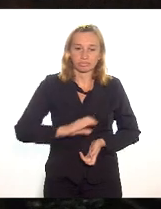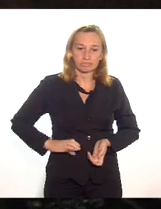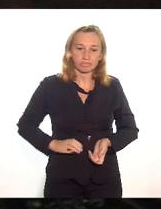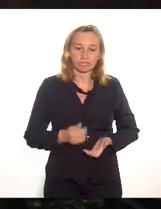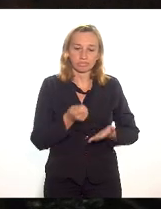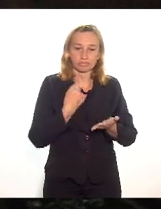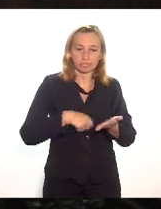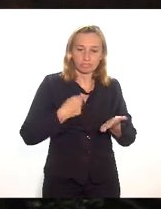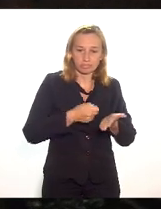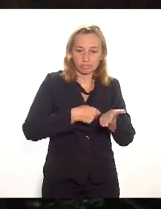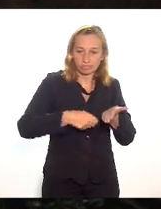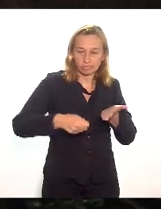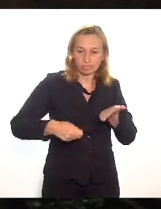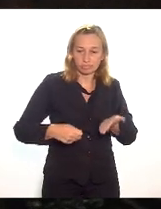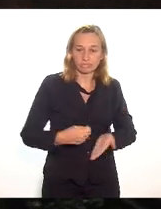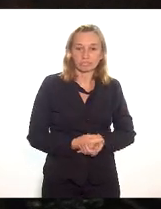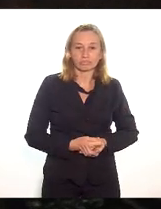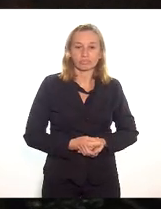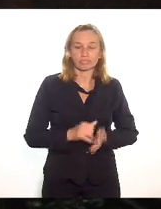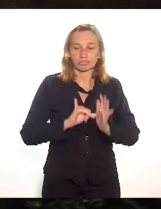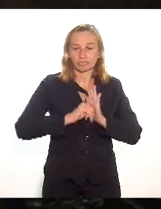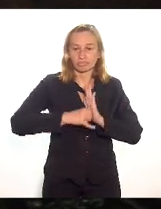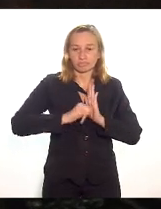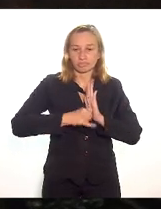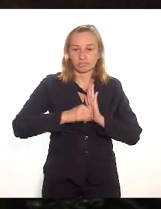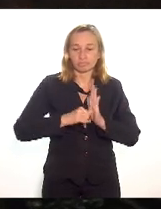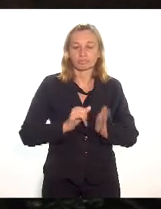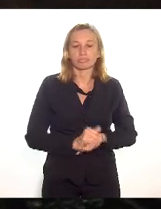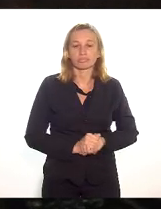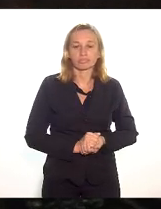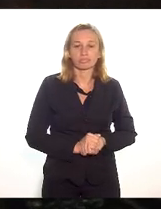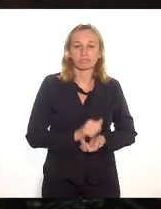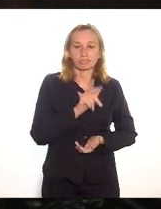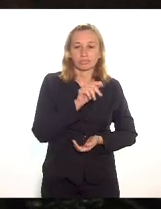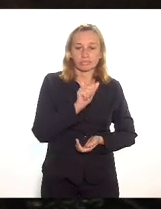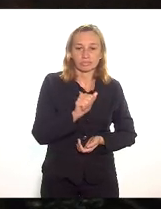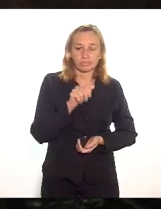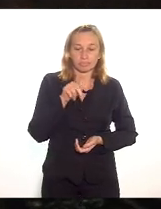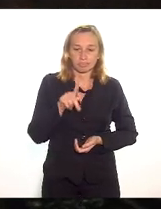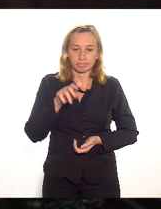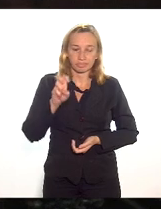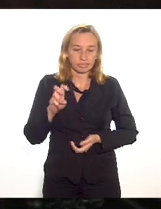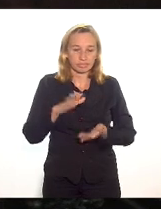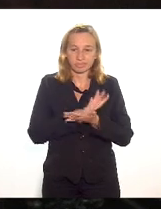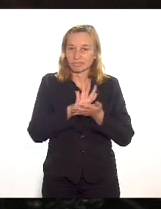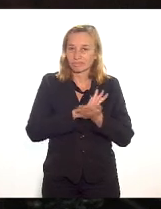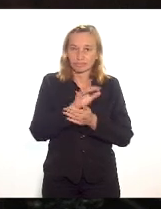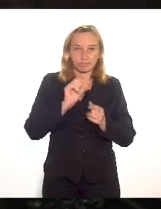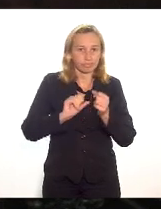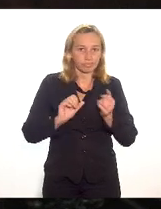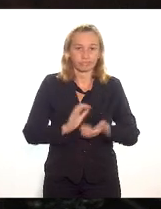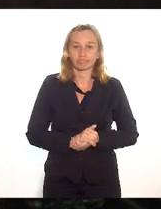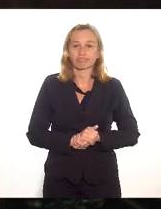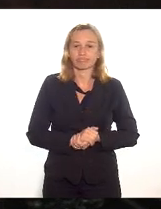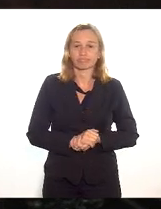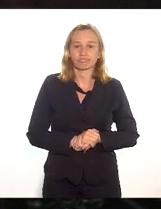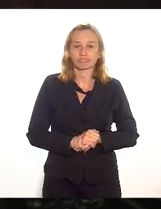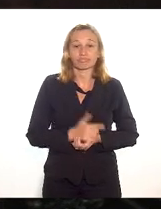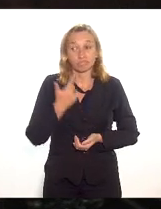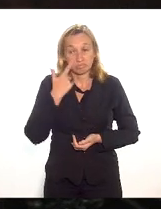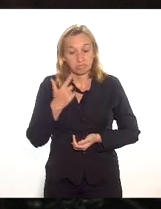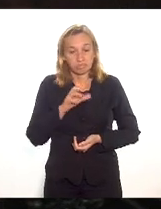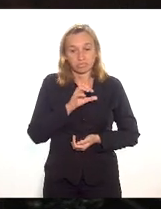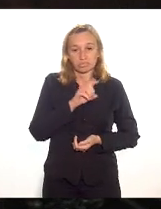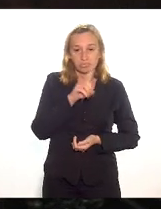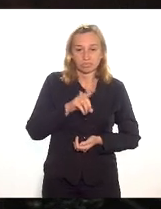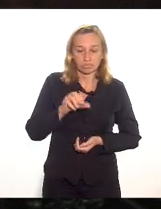assinar, questionando o edital de concessão da AP5. Nada foi feito, nada foi investido. Eu ando pela Zona Oeste